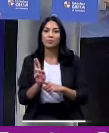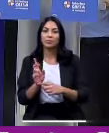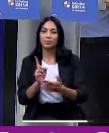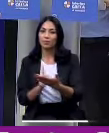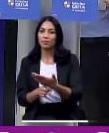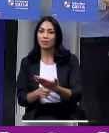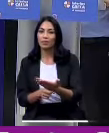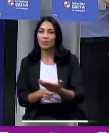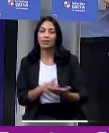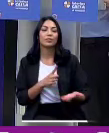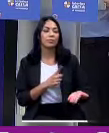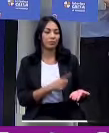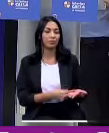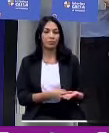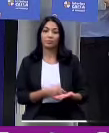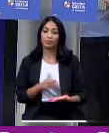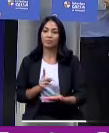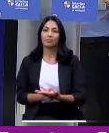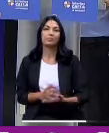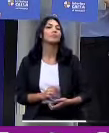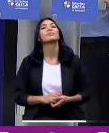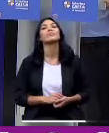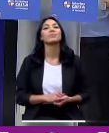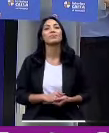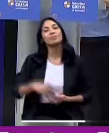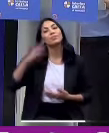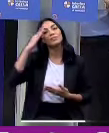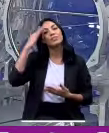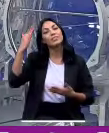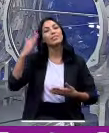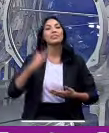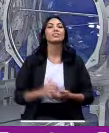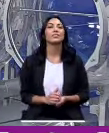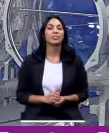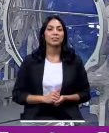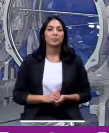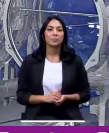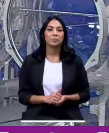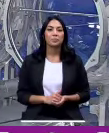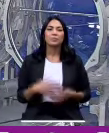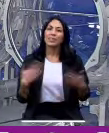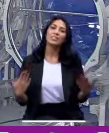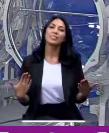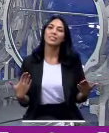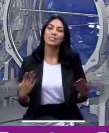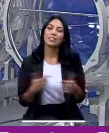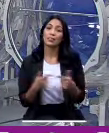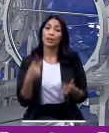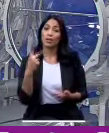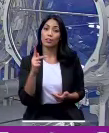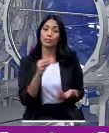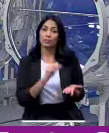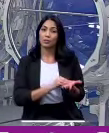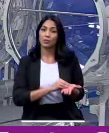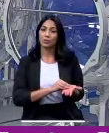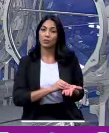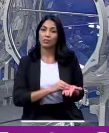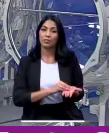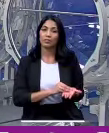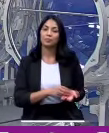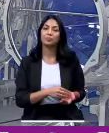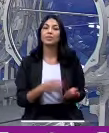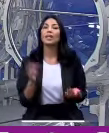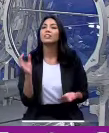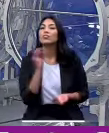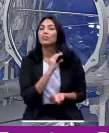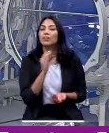Auditores, confirmam? Sim, confirmo. Sim, confirmo. Obrigado. E aí, a sorte estava na sua aposta. Logo após a apuração,